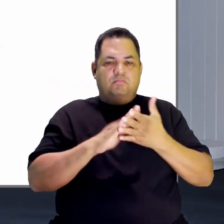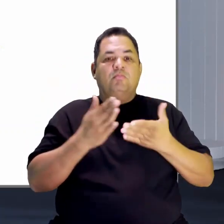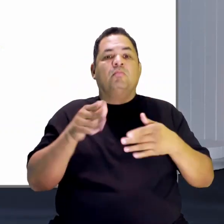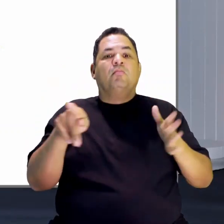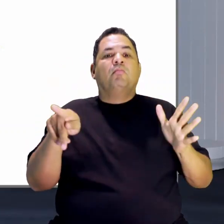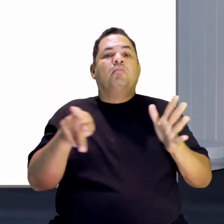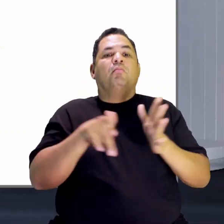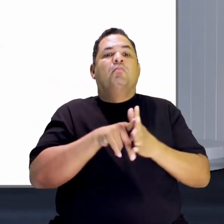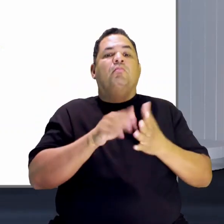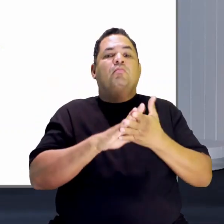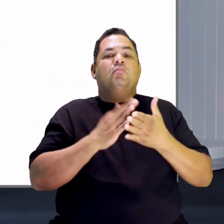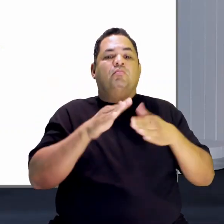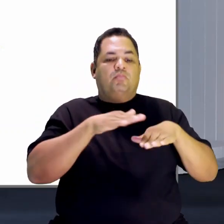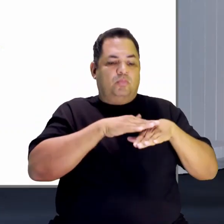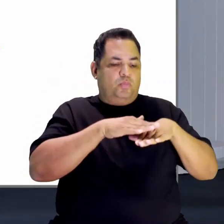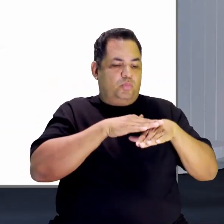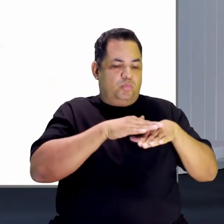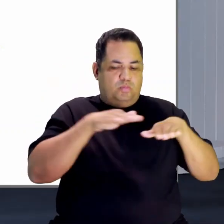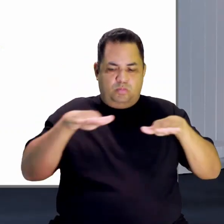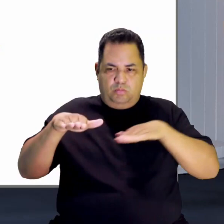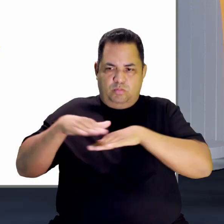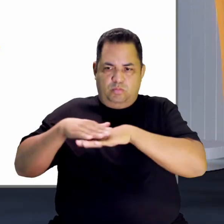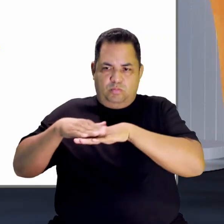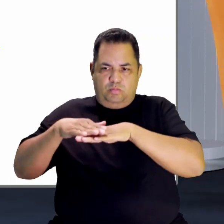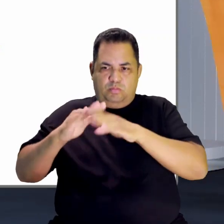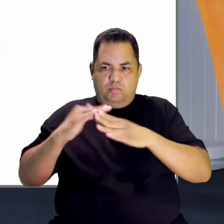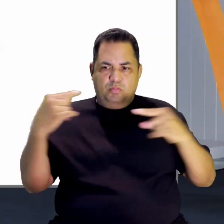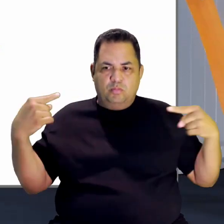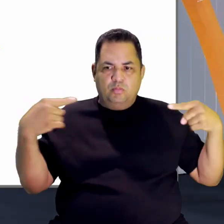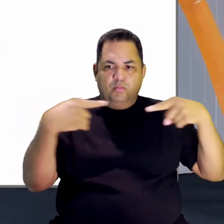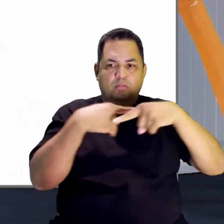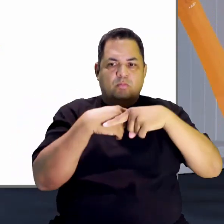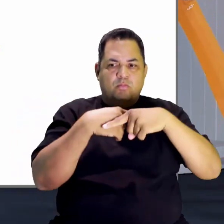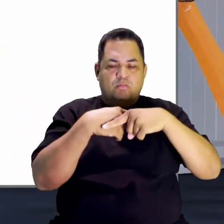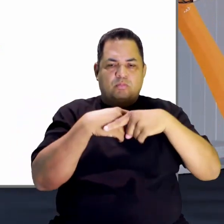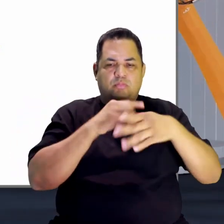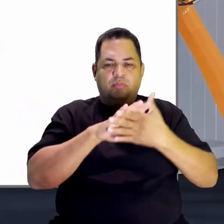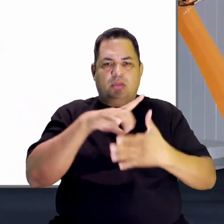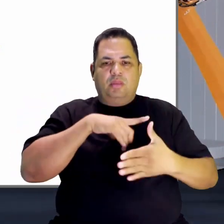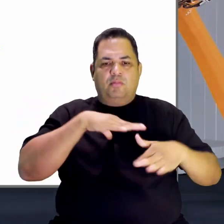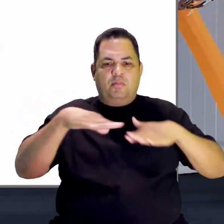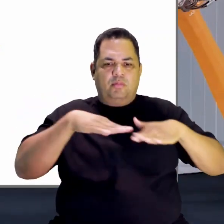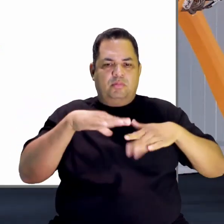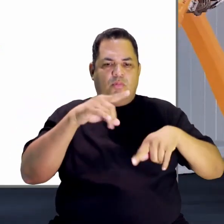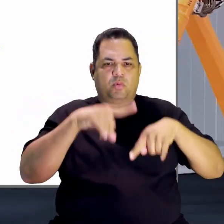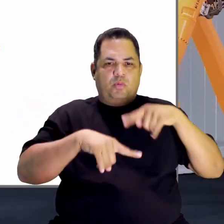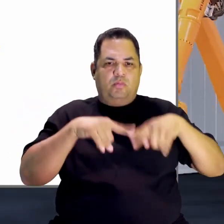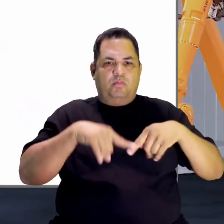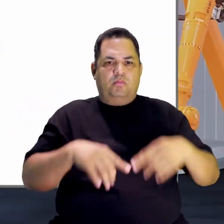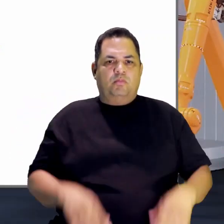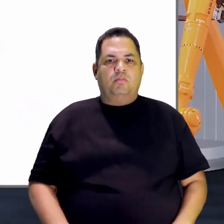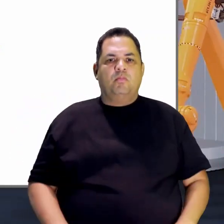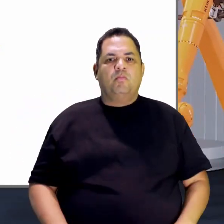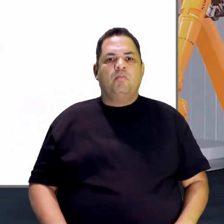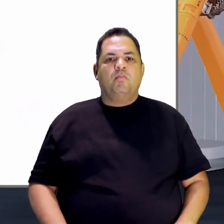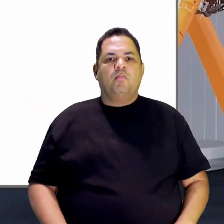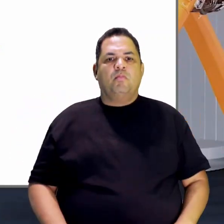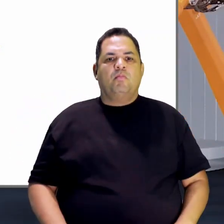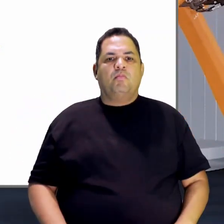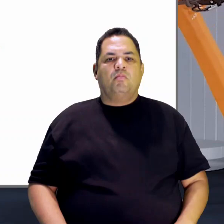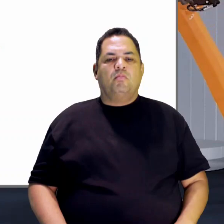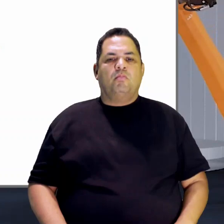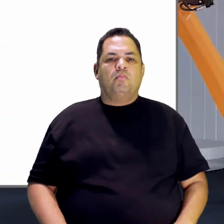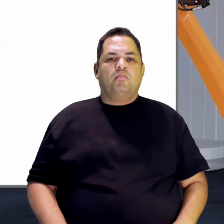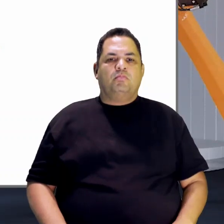duas superfícies de ir contra ao movimento dos corpos, certo? Então,